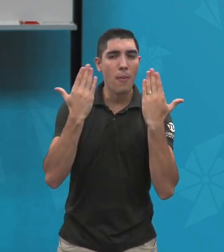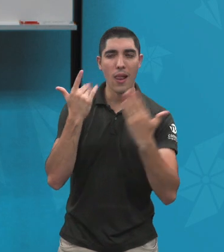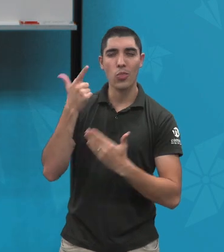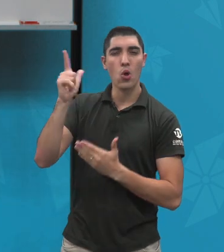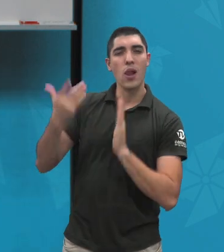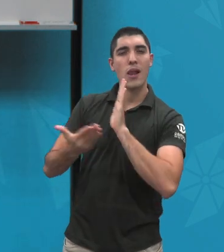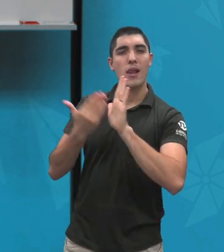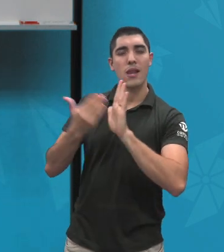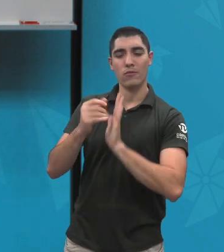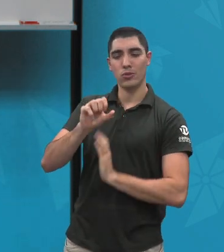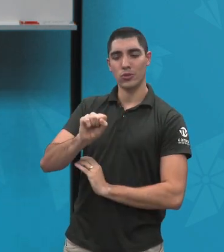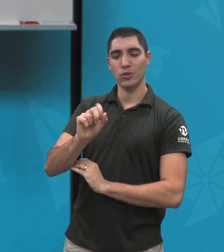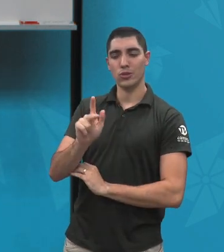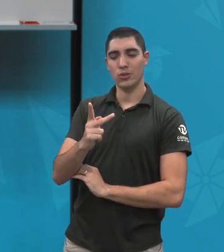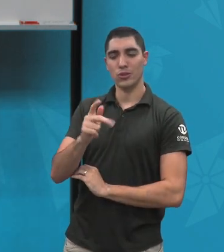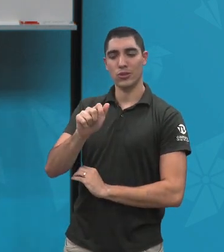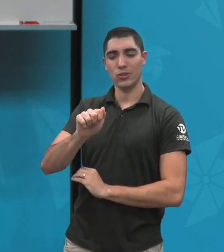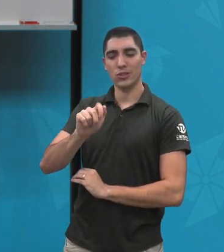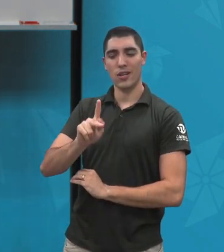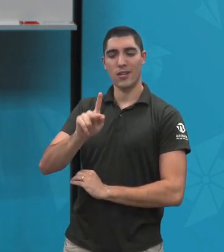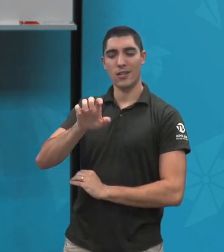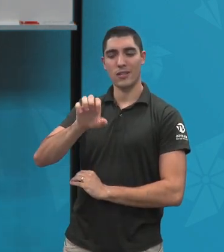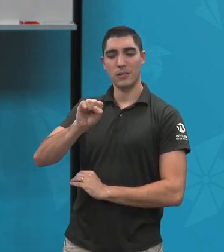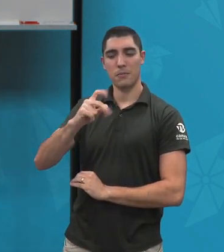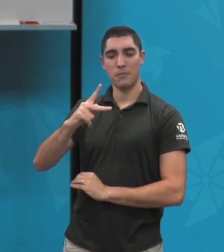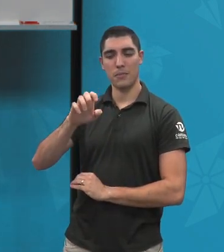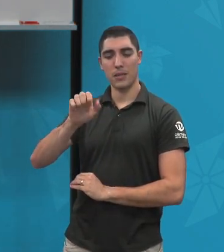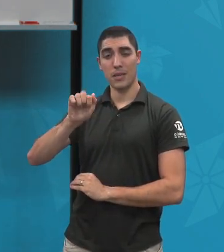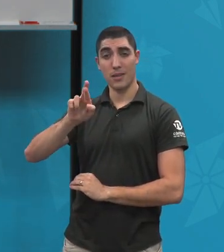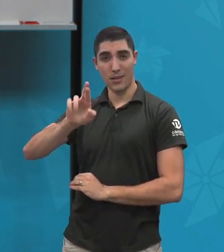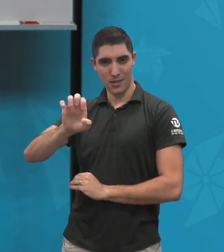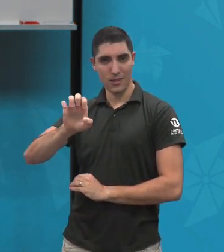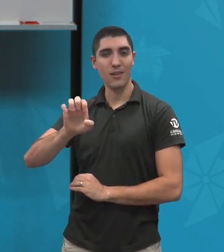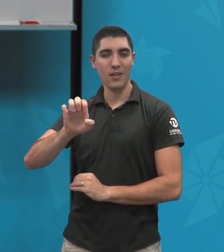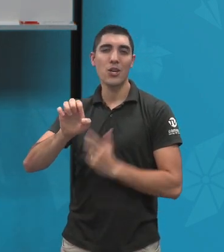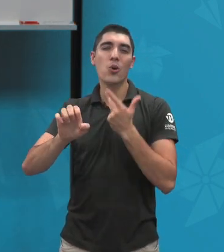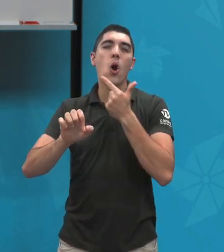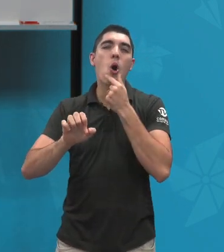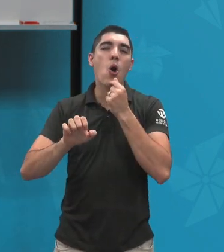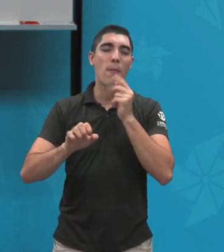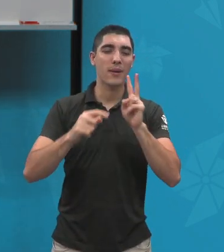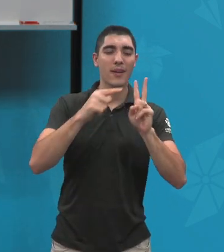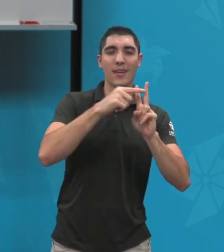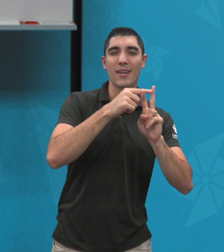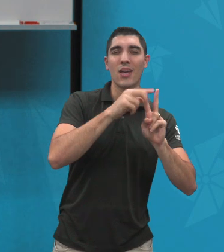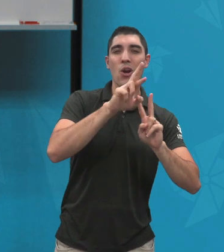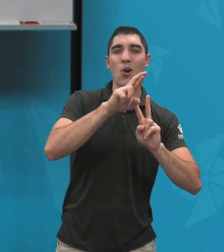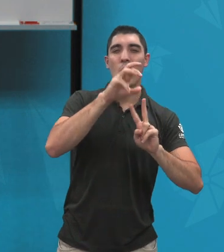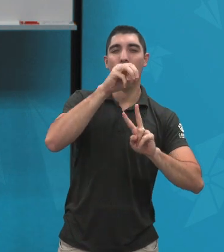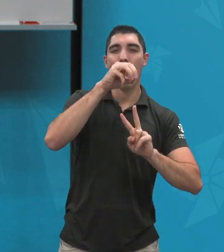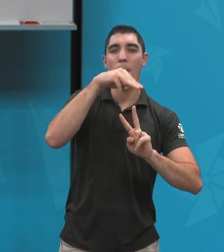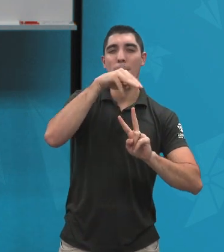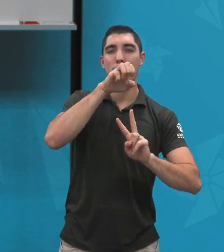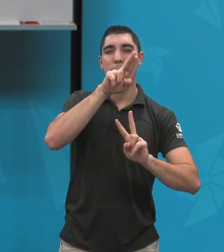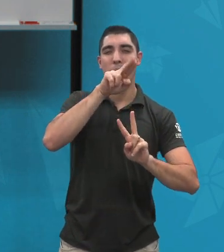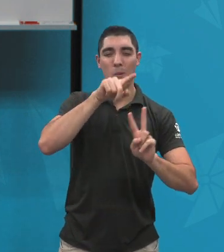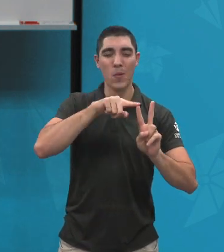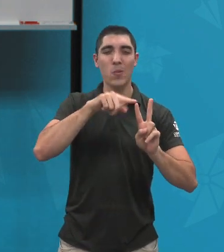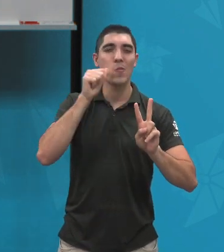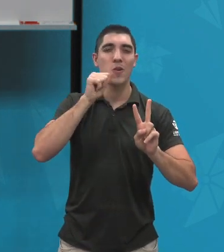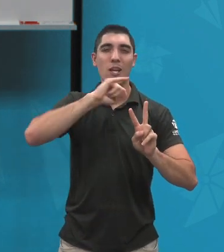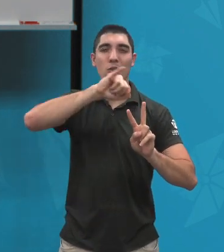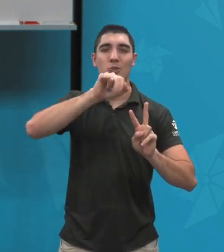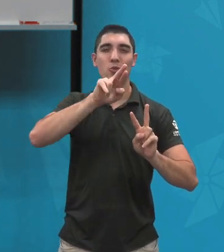Shakespeare, de Romeu e Julieta. E só o fato de ser um tema que se repete de uma outra